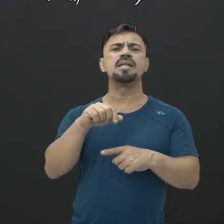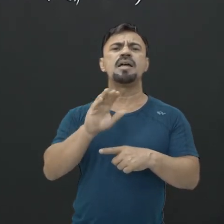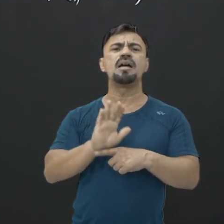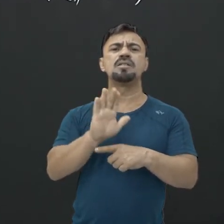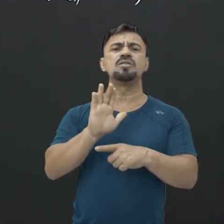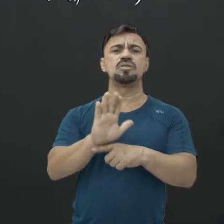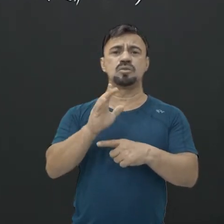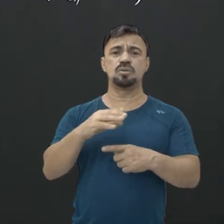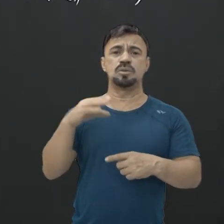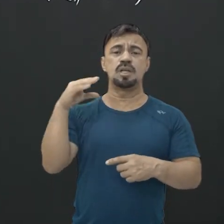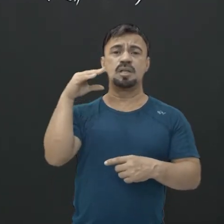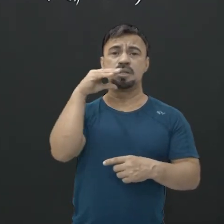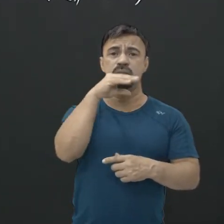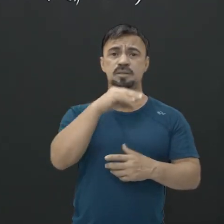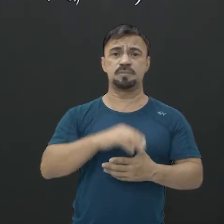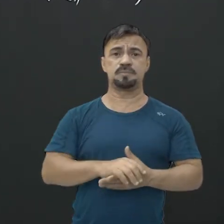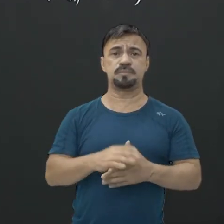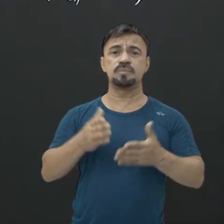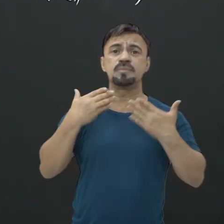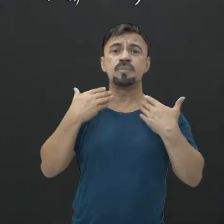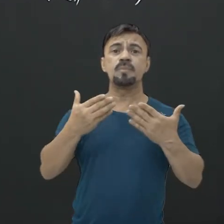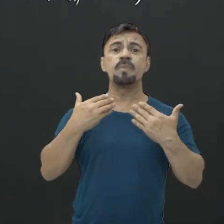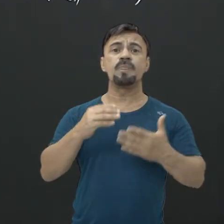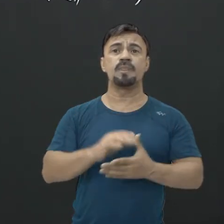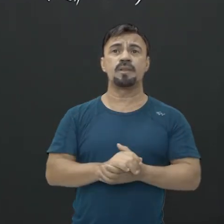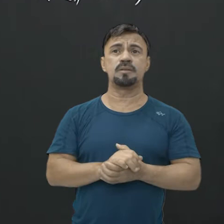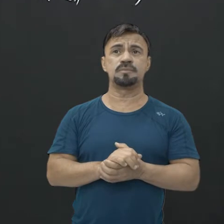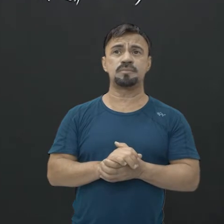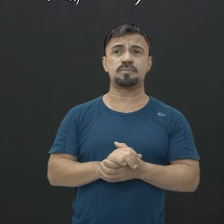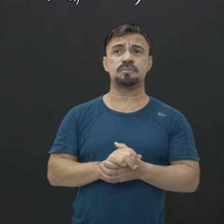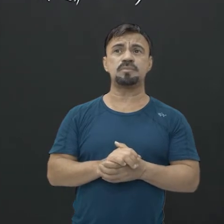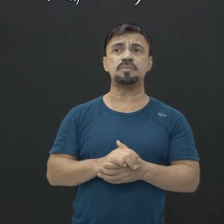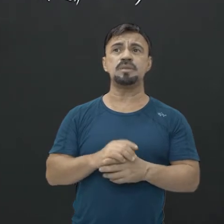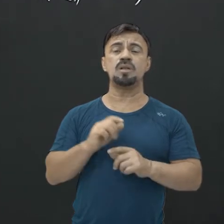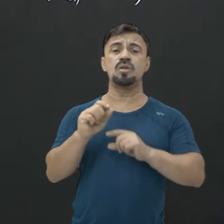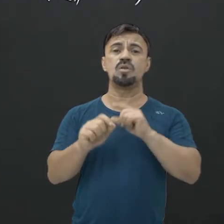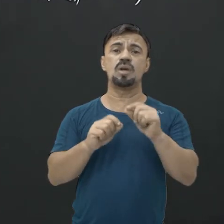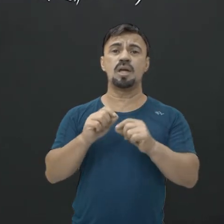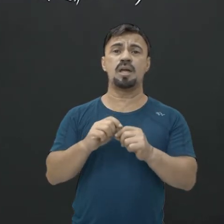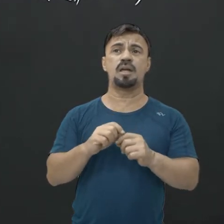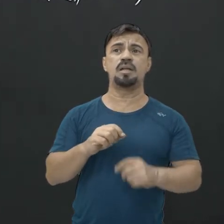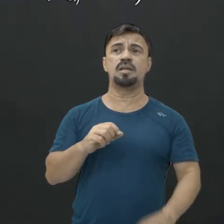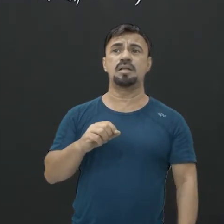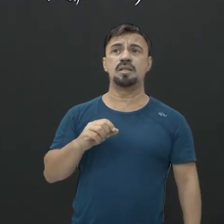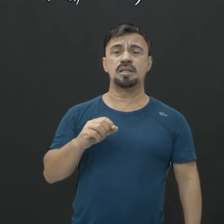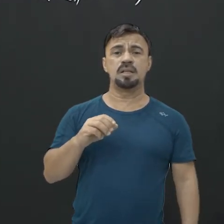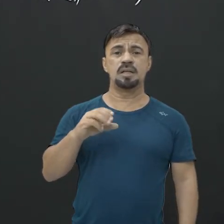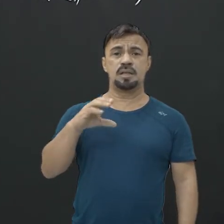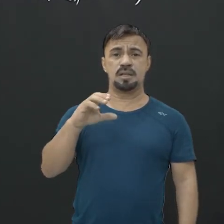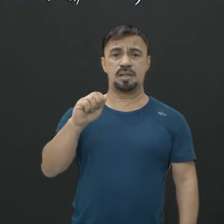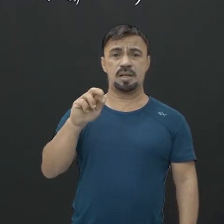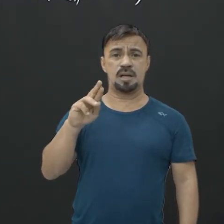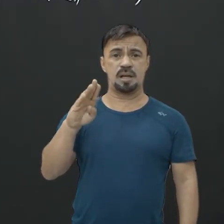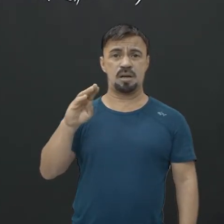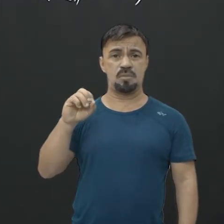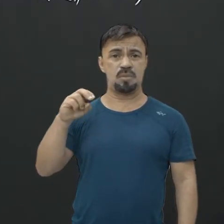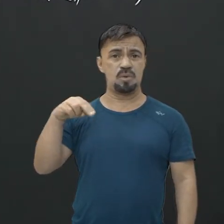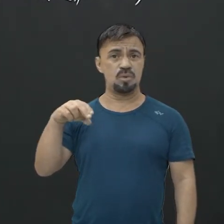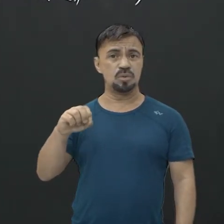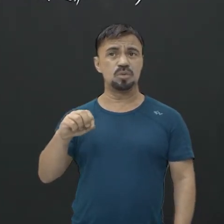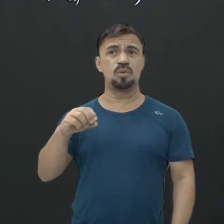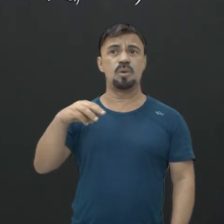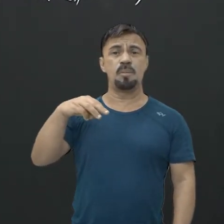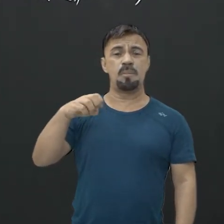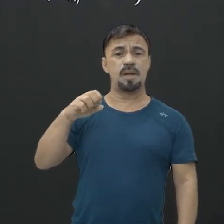esse favor para a gente? Estou falando de quem? Estou falando de dióxido de carbono, o gás carbônico. Estou falando de